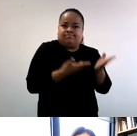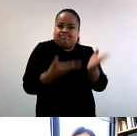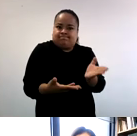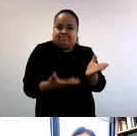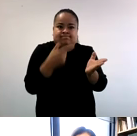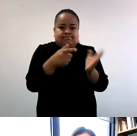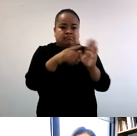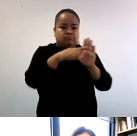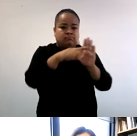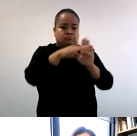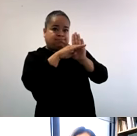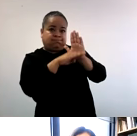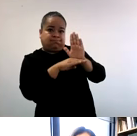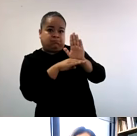agenda.